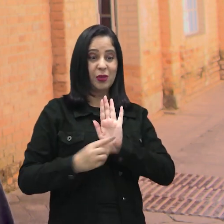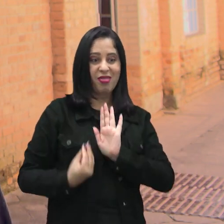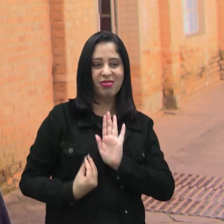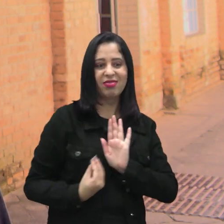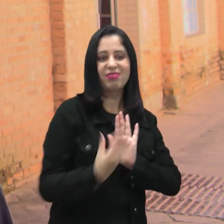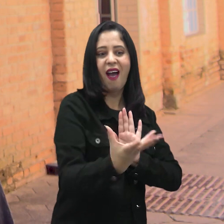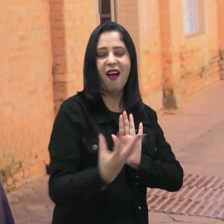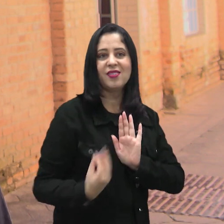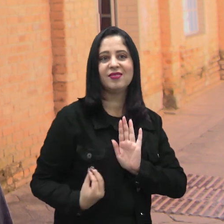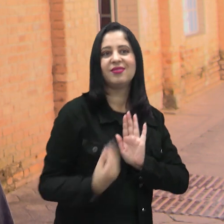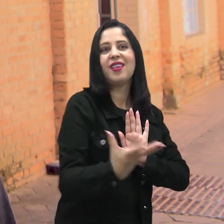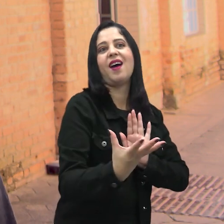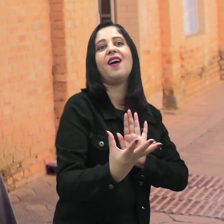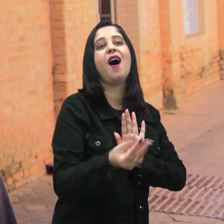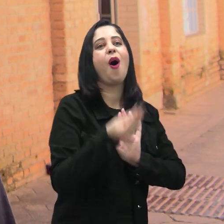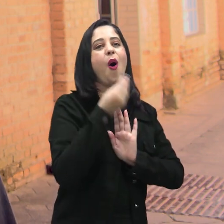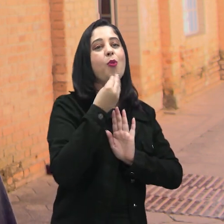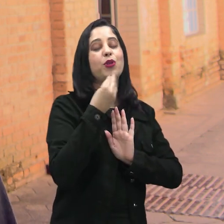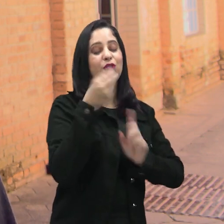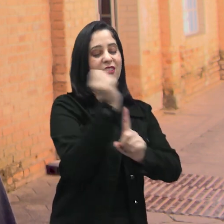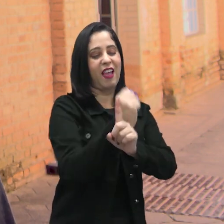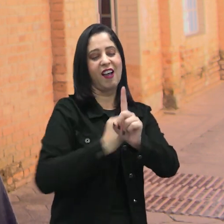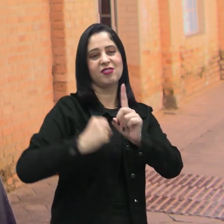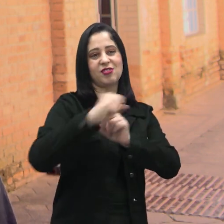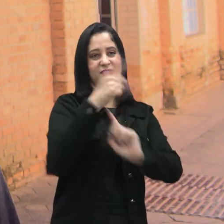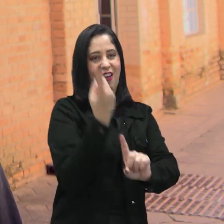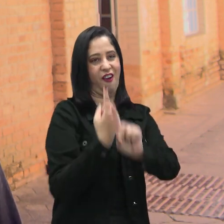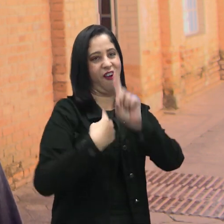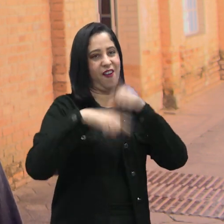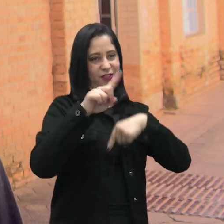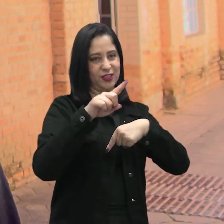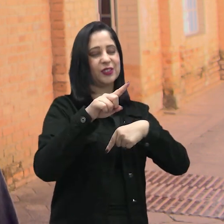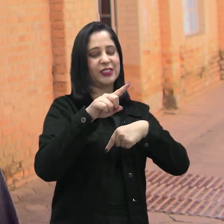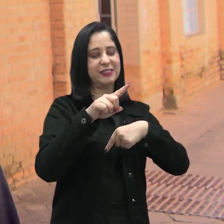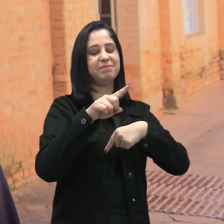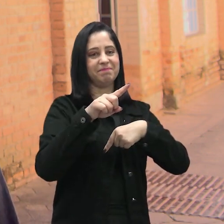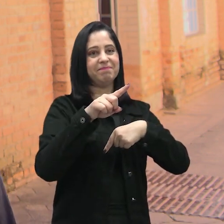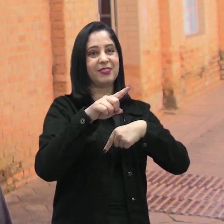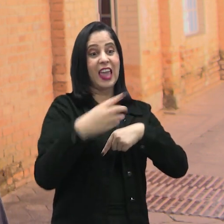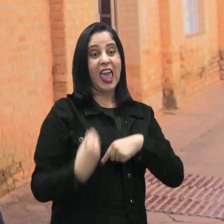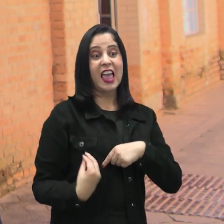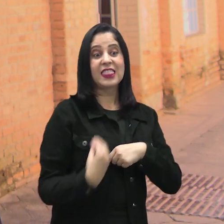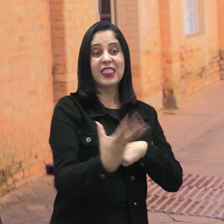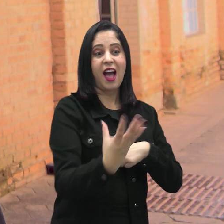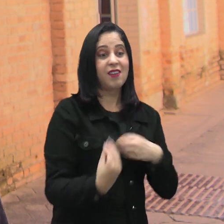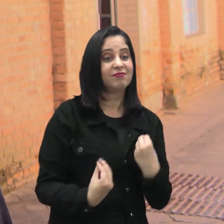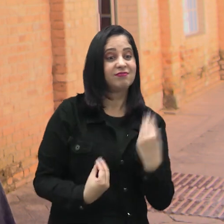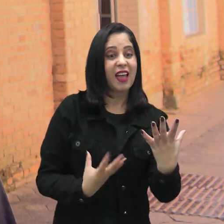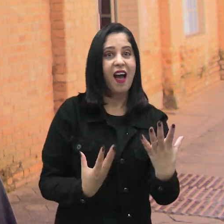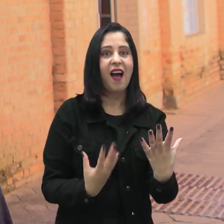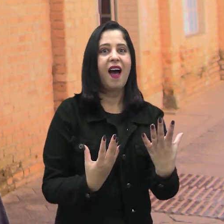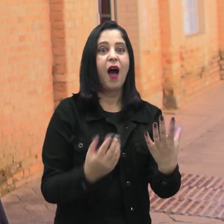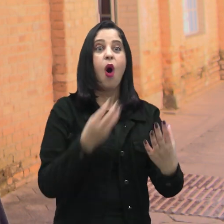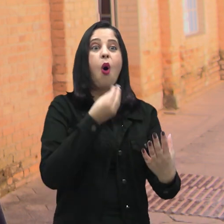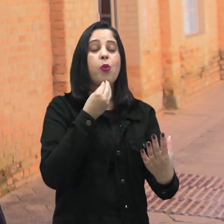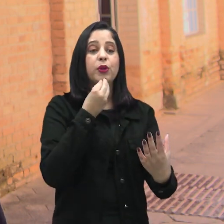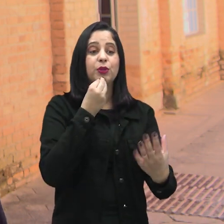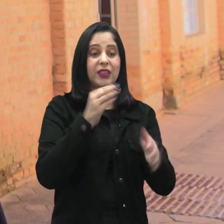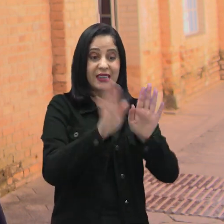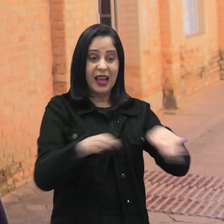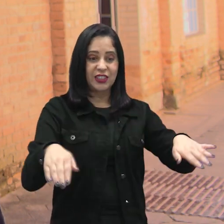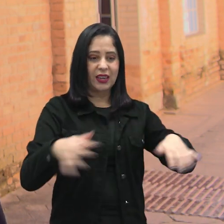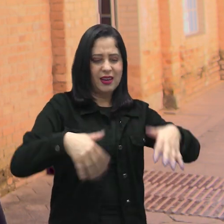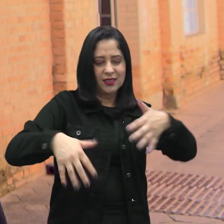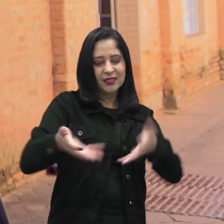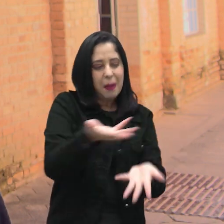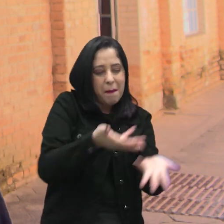essas crianças e não só na parte musical, mas na parte social também. Isso de trazer uma interação com outros colegas, de conhecer pessoas